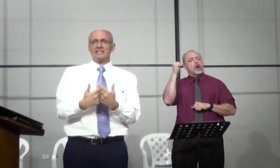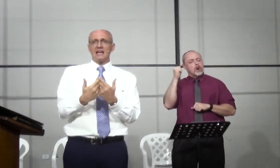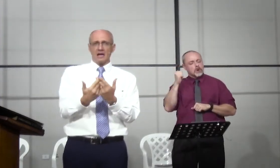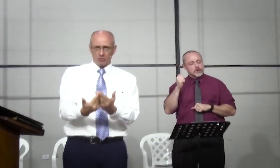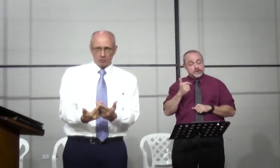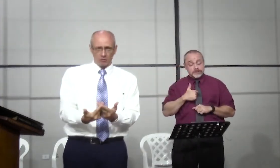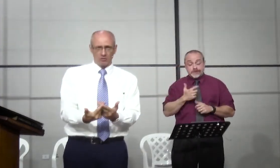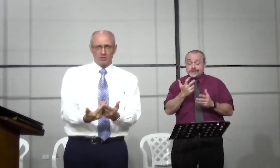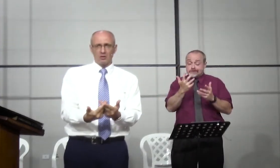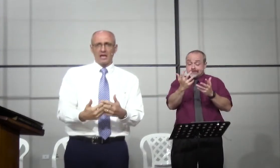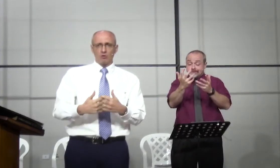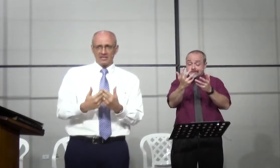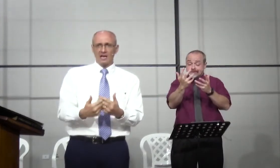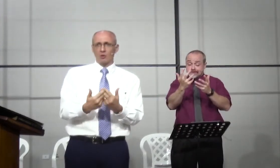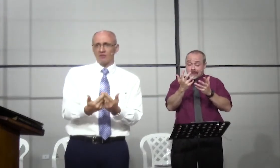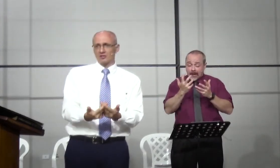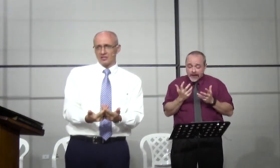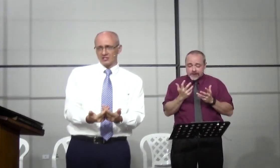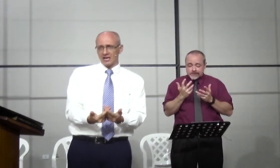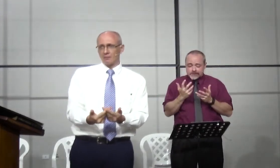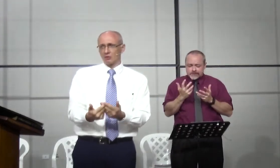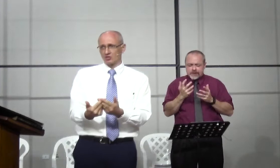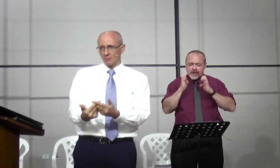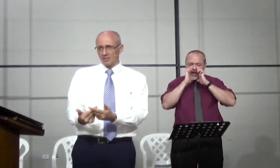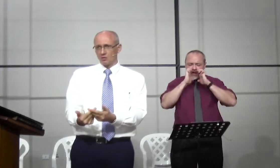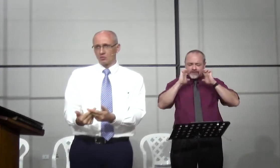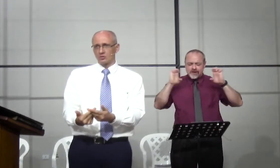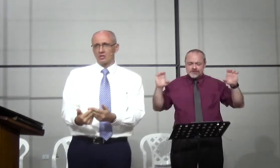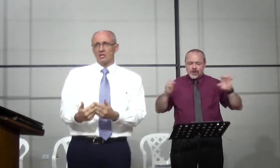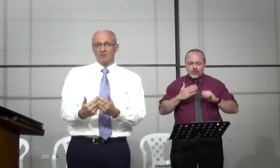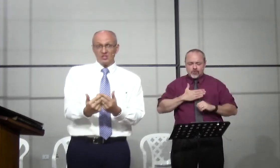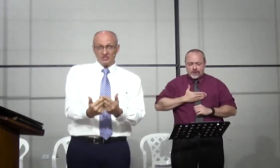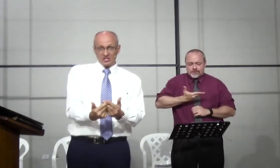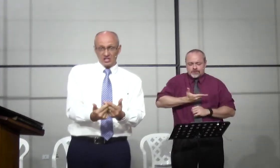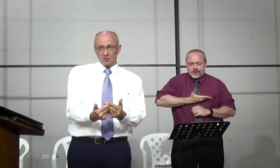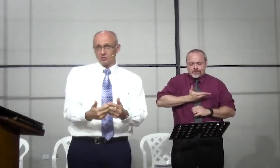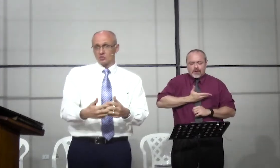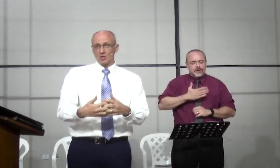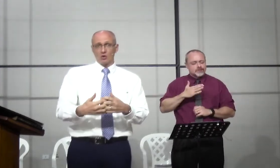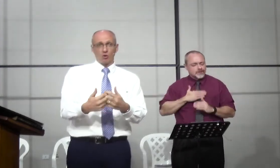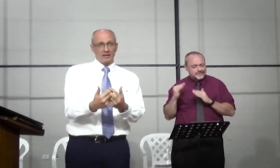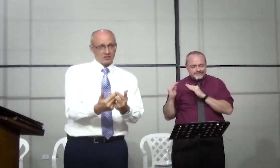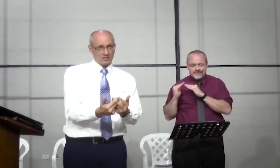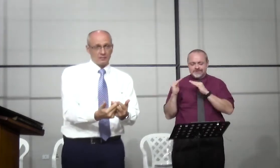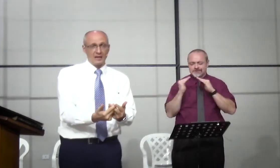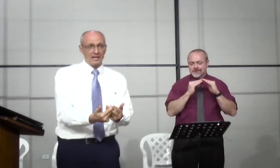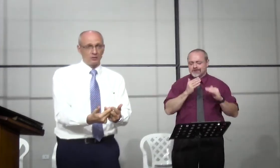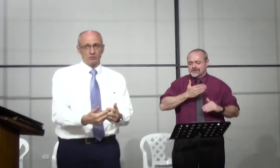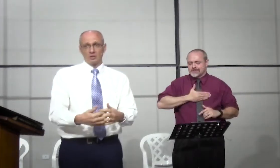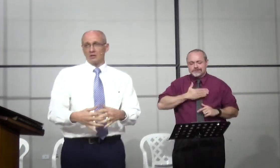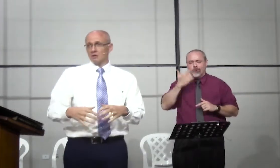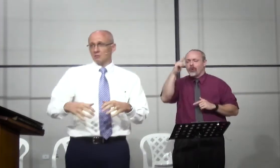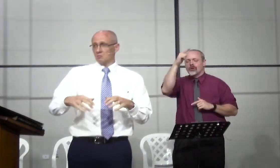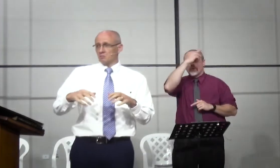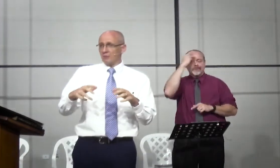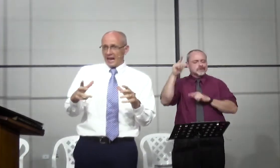eu quero evangelizar meus amigos, vizinhos, colegas de